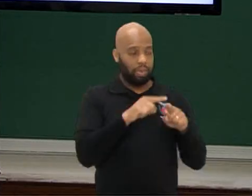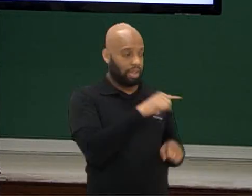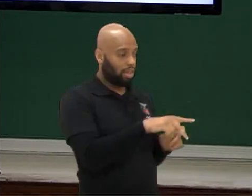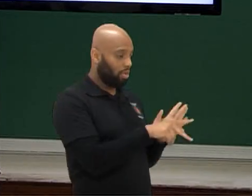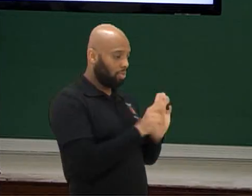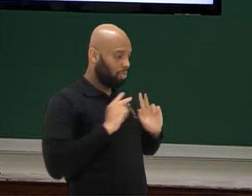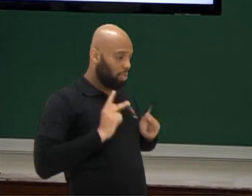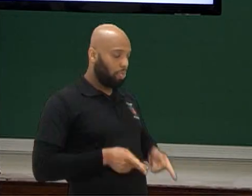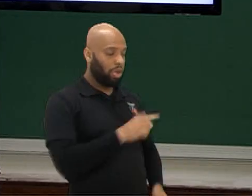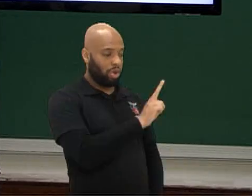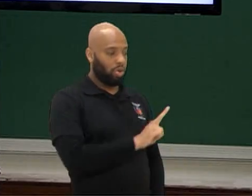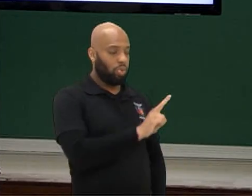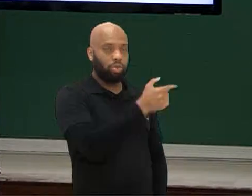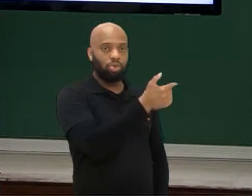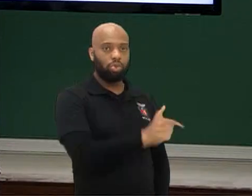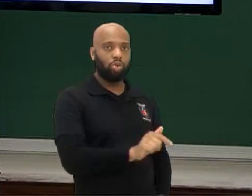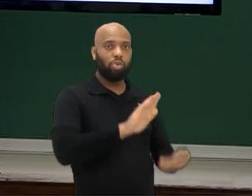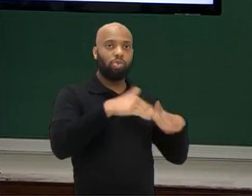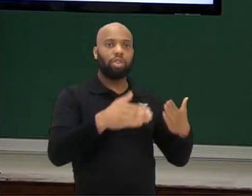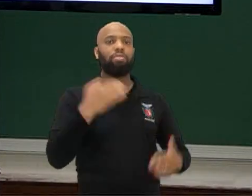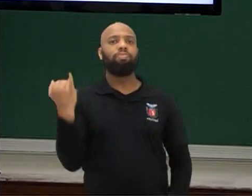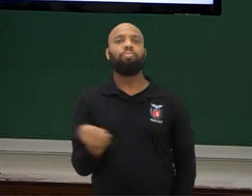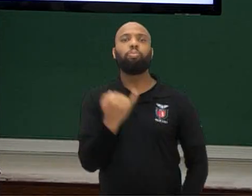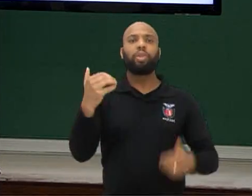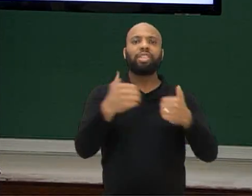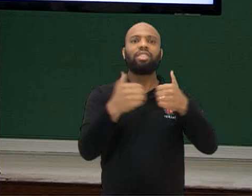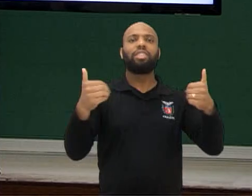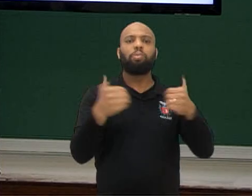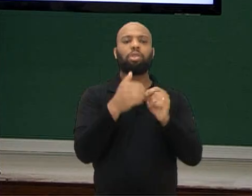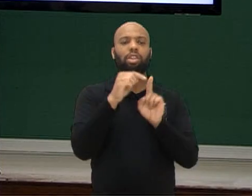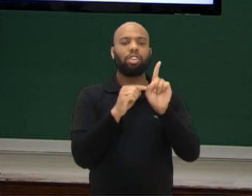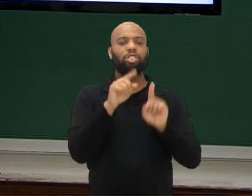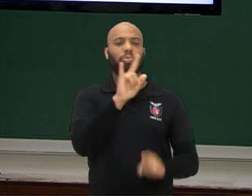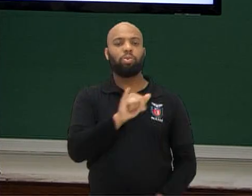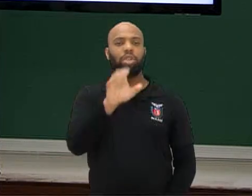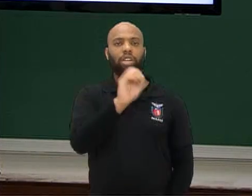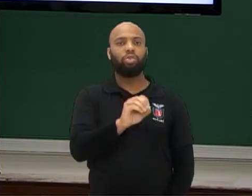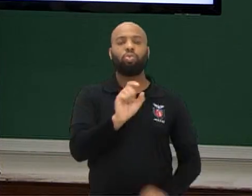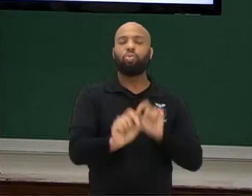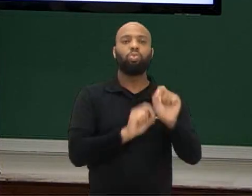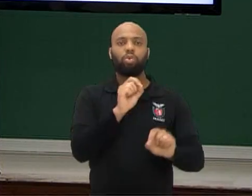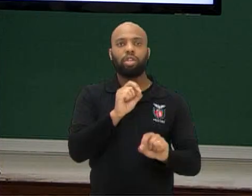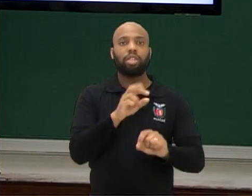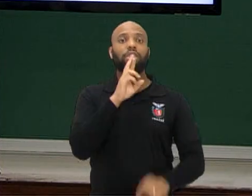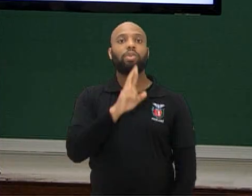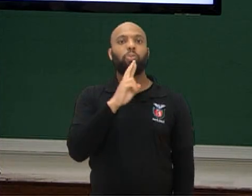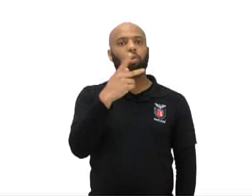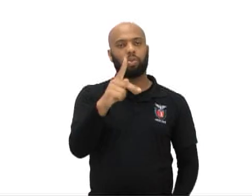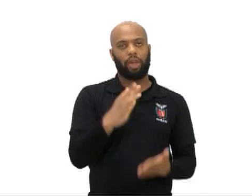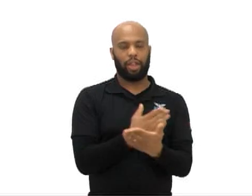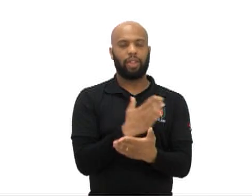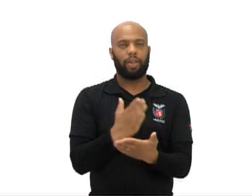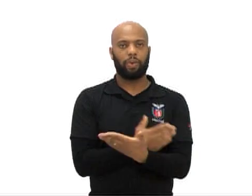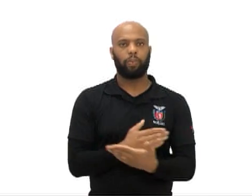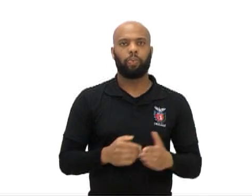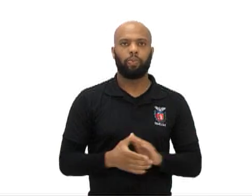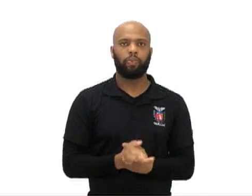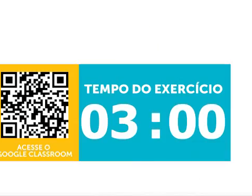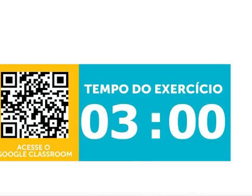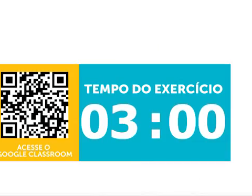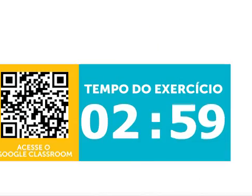pelo homem, qual a importância da gente separar esses dois tipos de lixo? Responda aí no seu caderno.